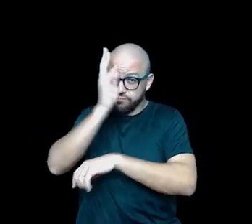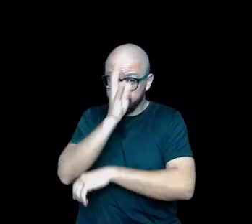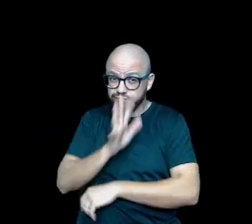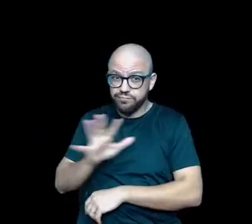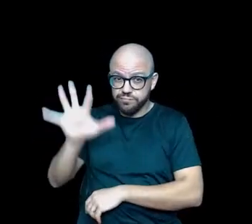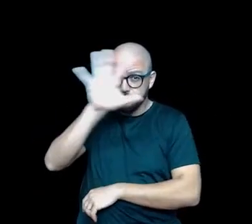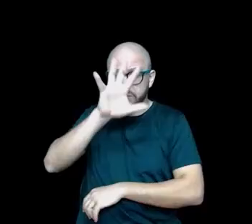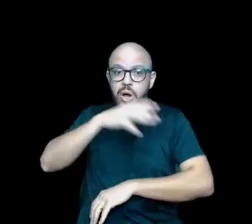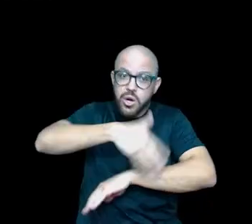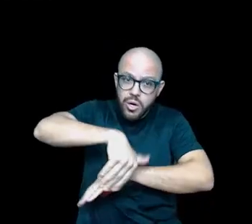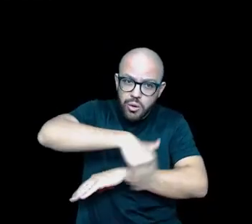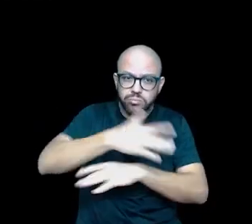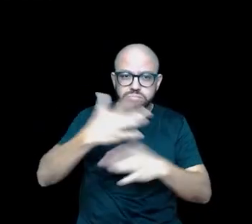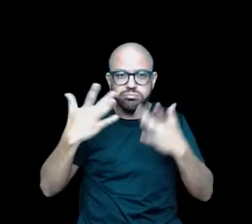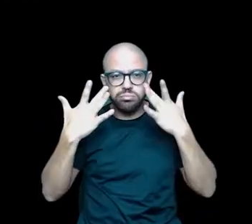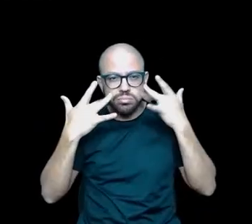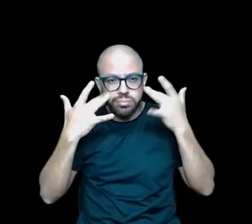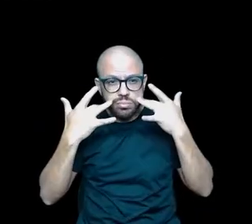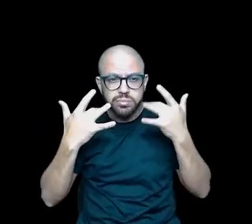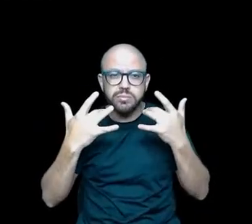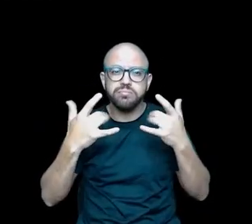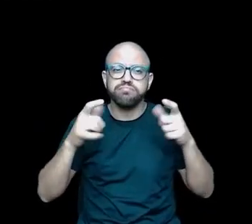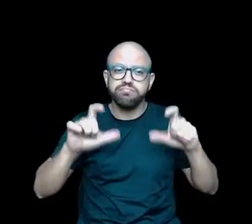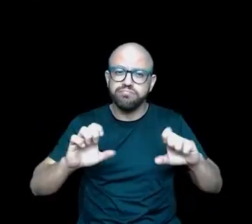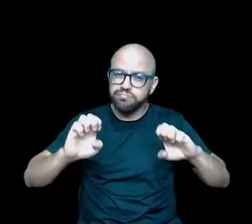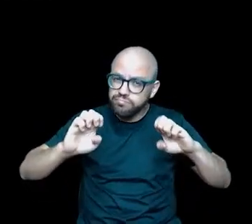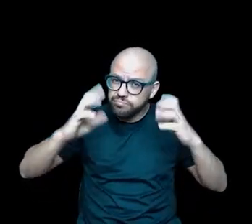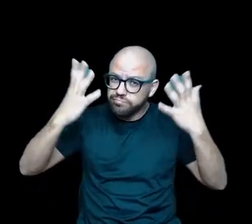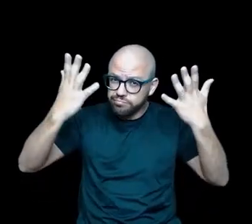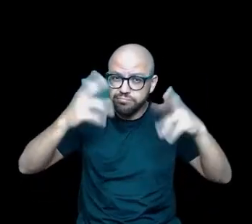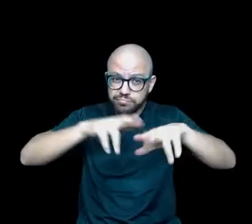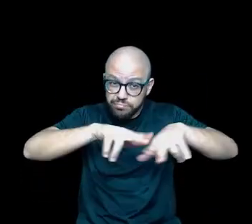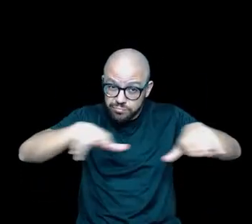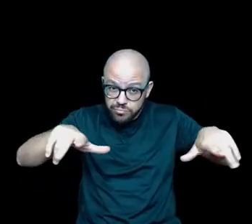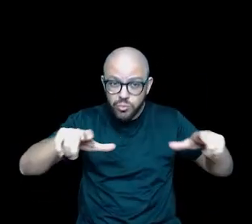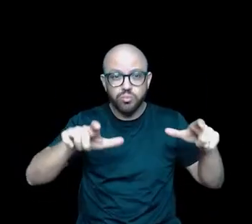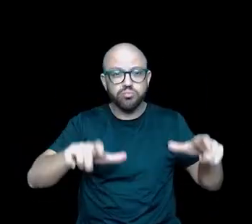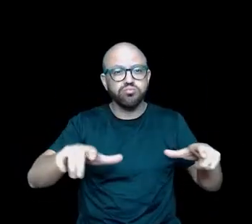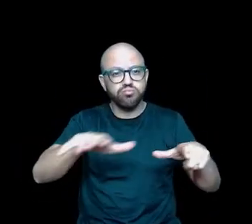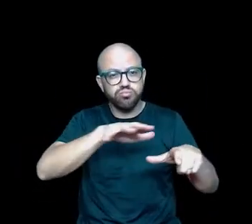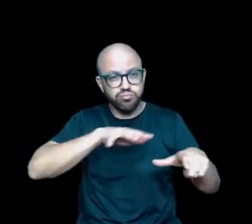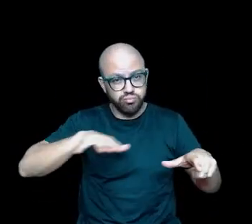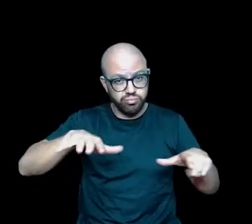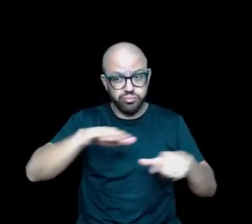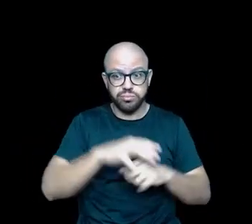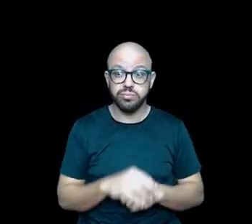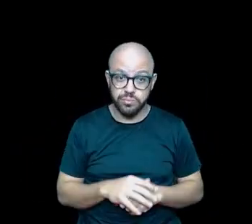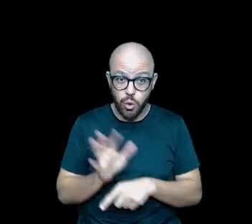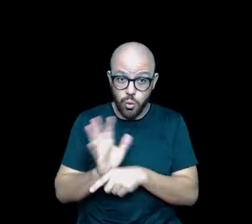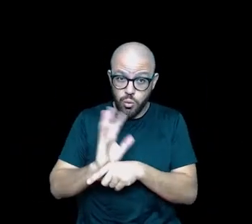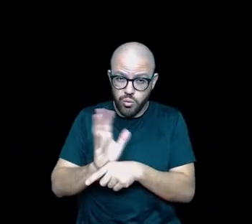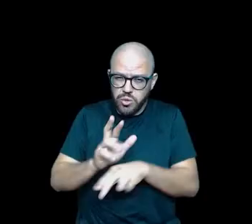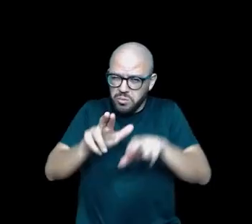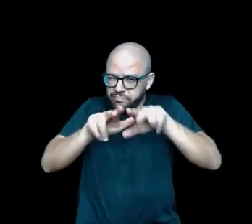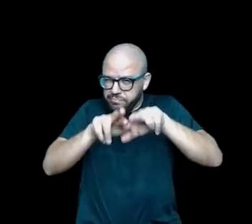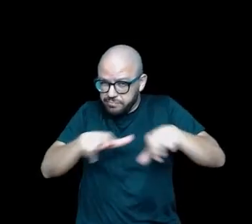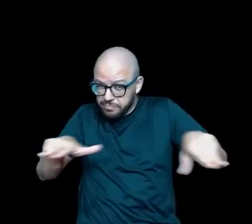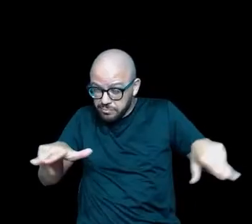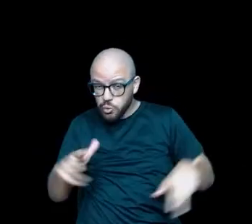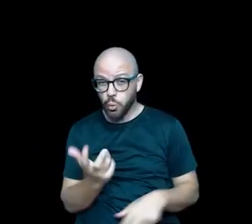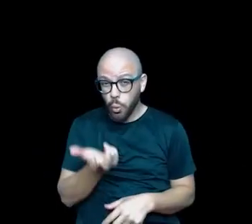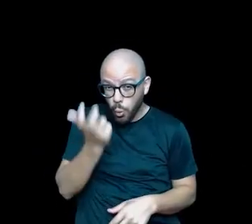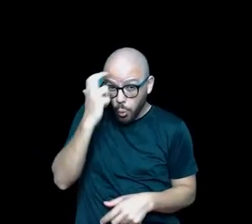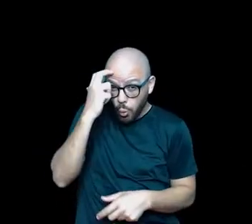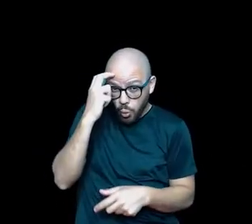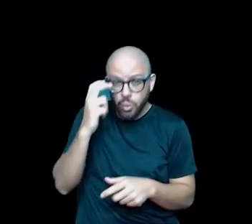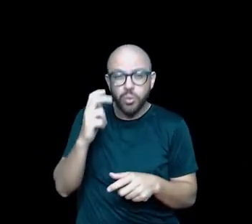as regiões do Brasil, ambientado tanto nas ruas, nos palcos, como em grandes eventos e produções ou ambientes intimistas. O